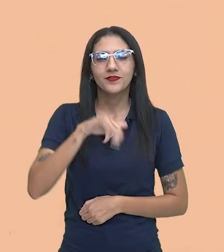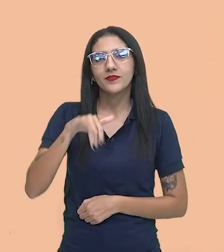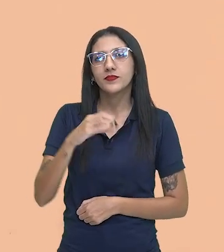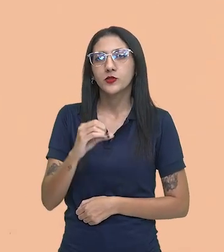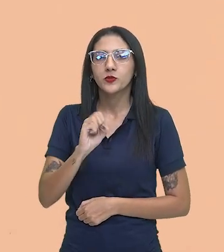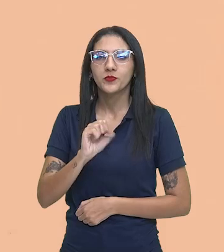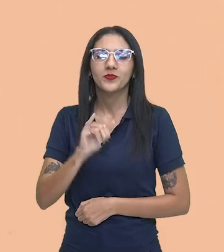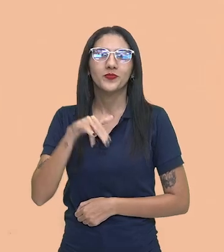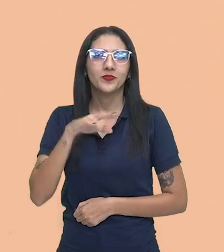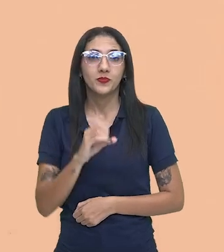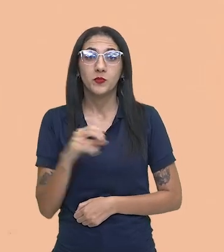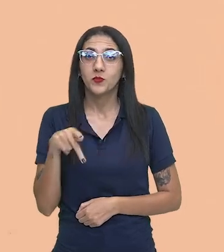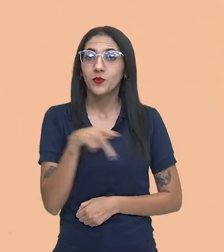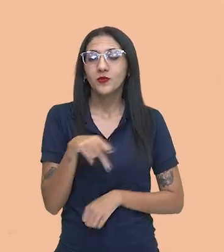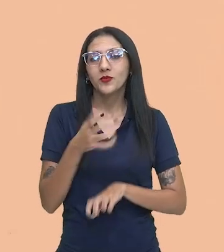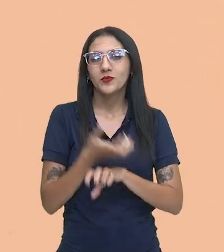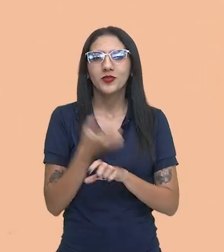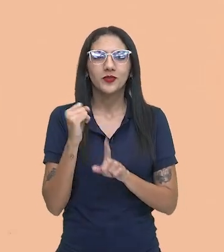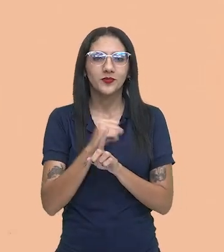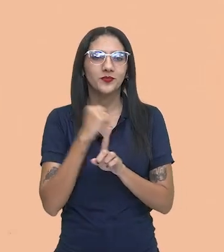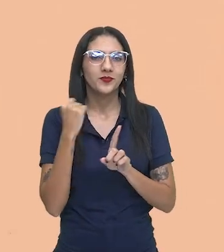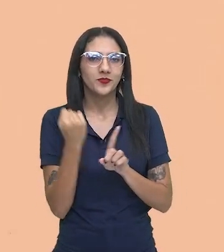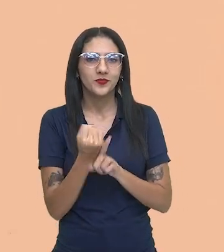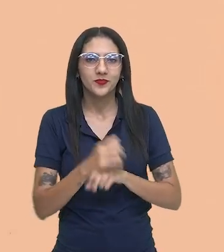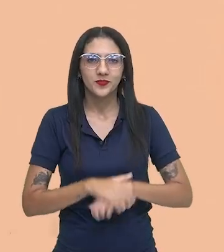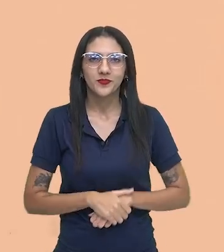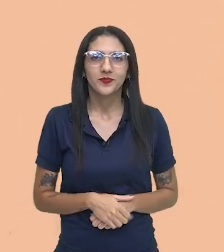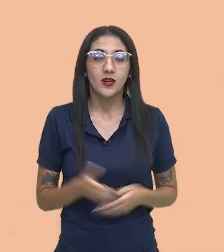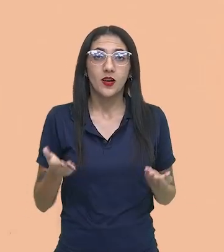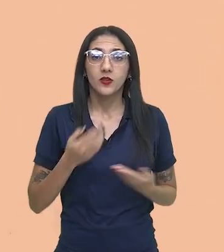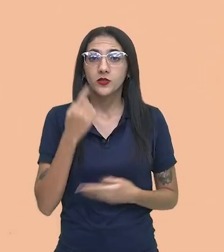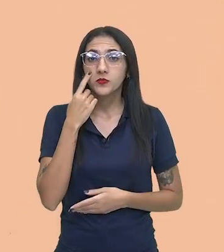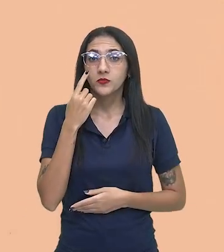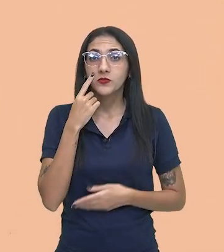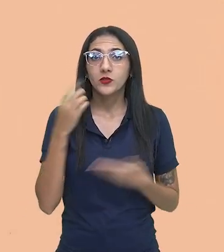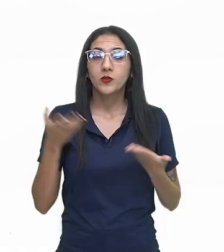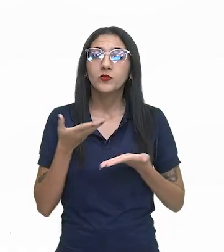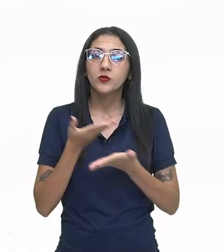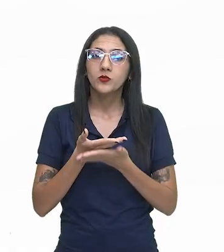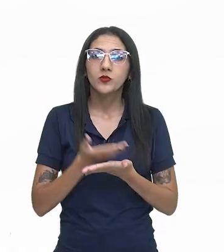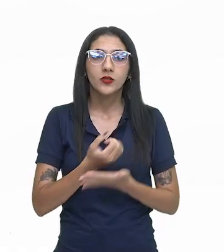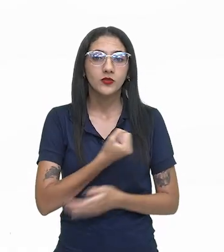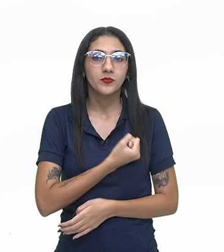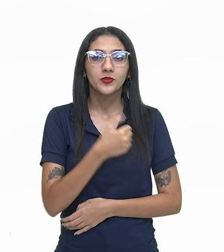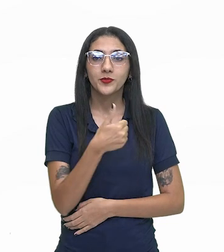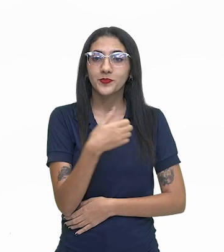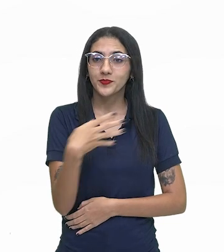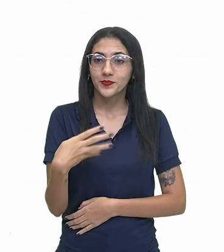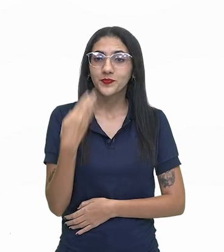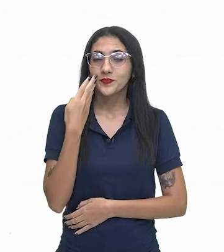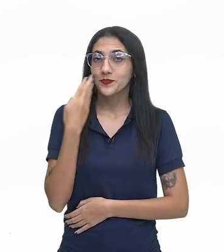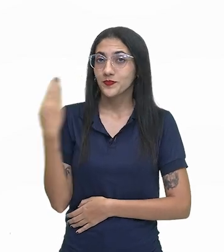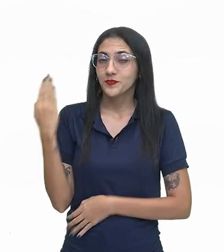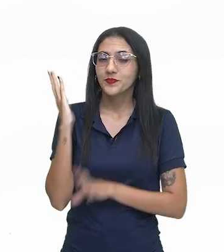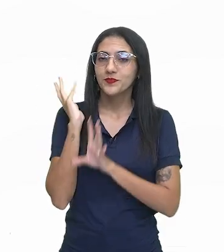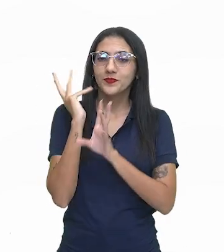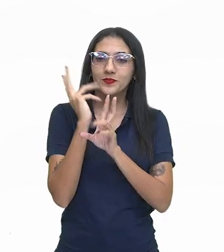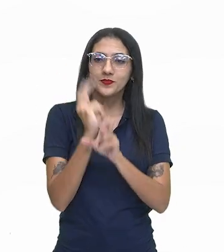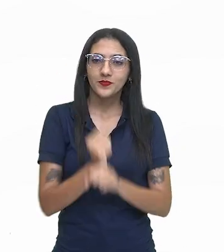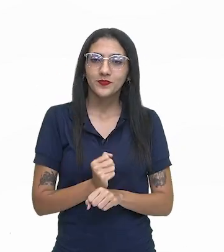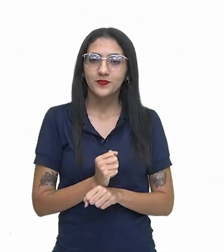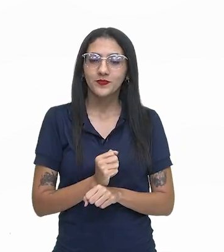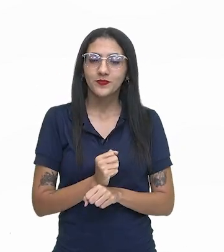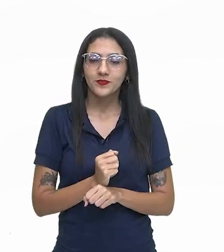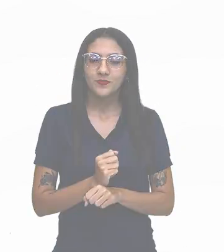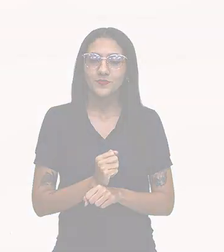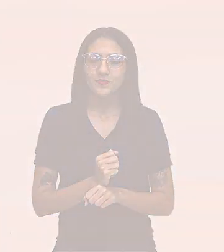Malagueta, do componente de Sociologia, e vamos agora ver a nossa aula de número 14, que é a aula de revisão e avaliação. Vamos então